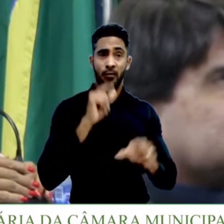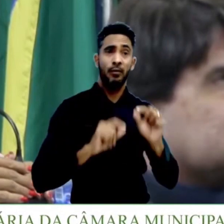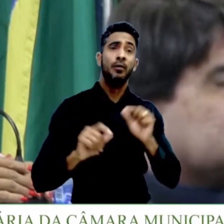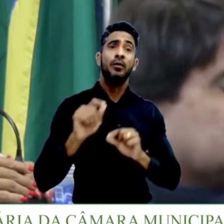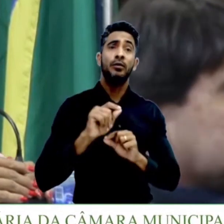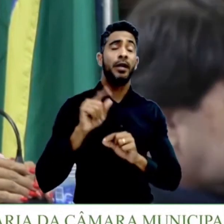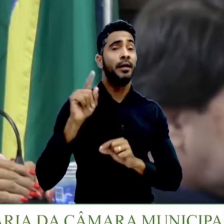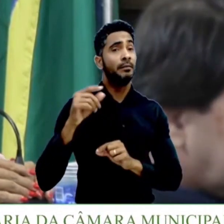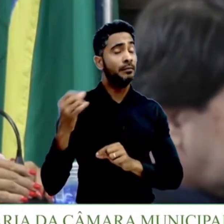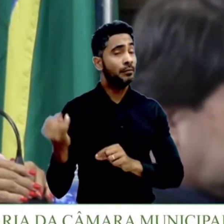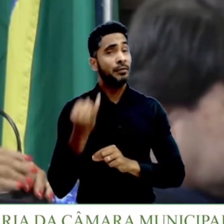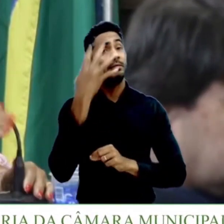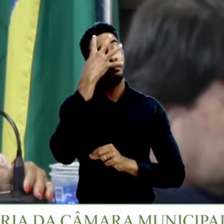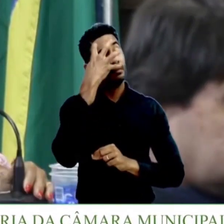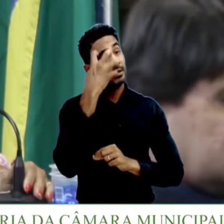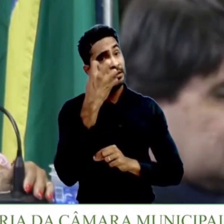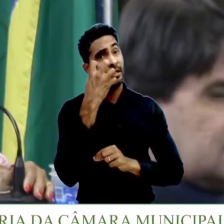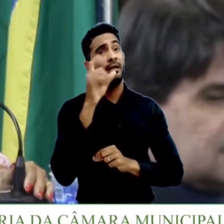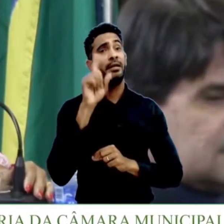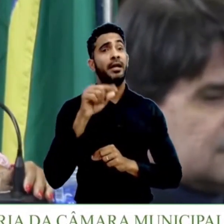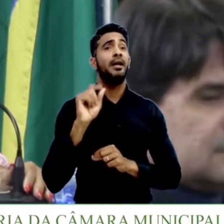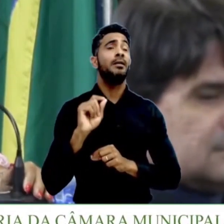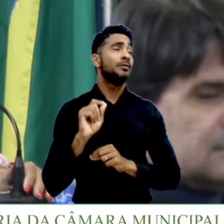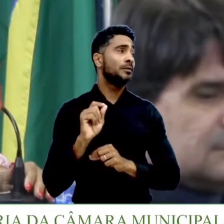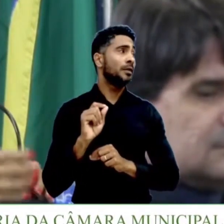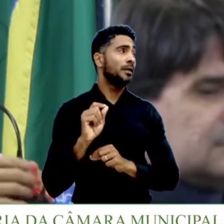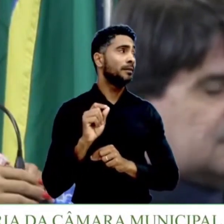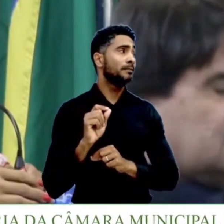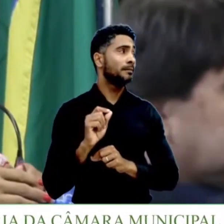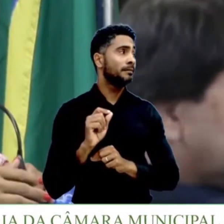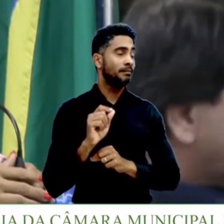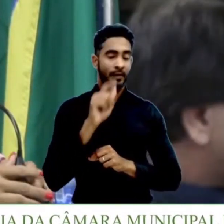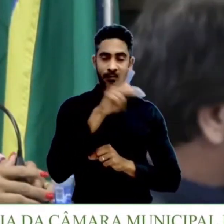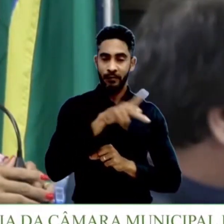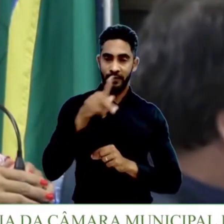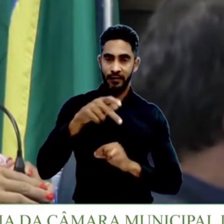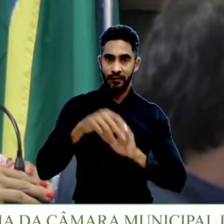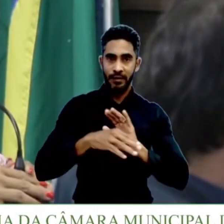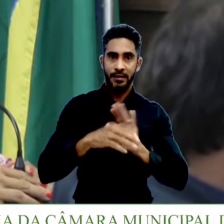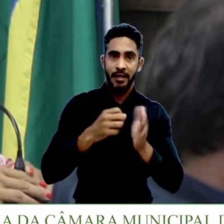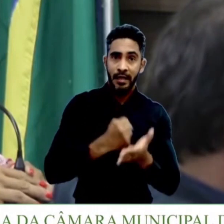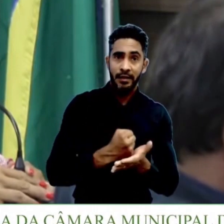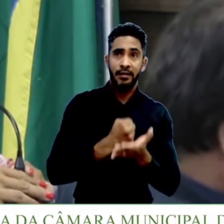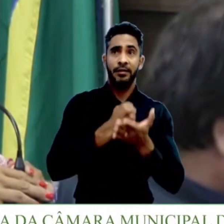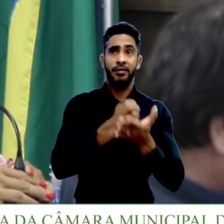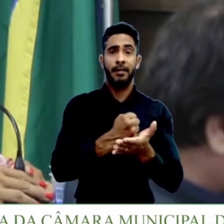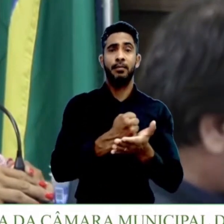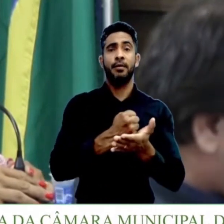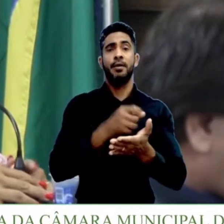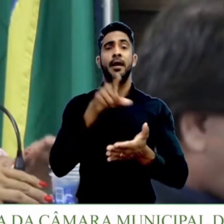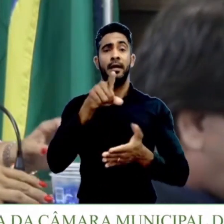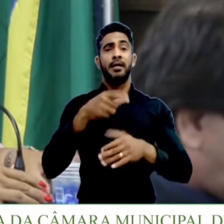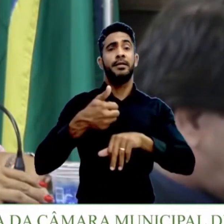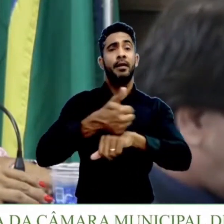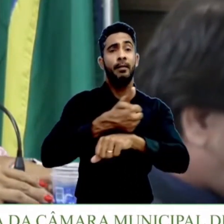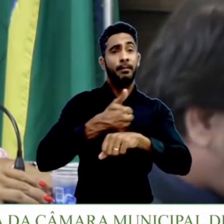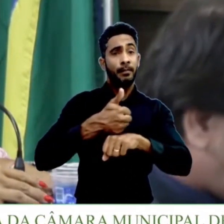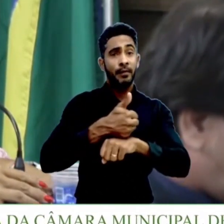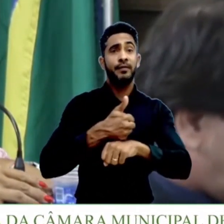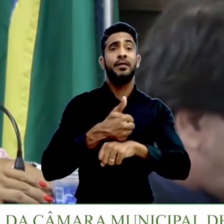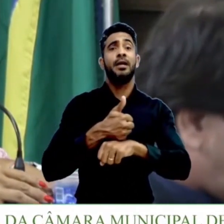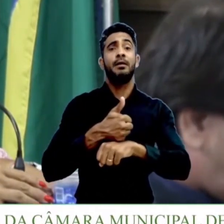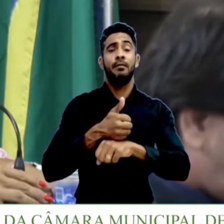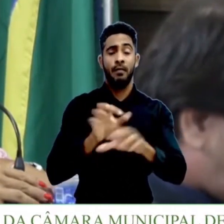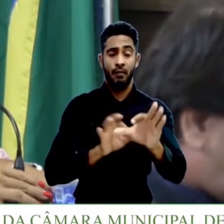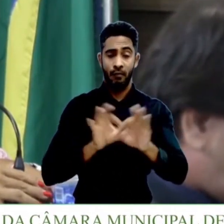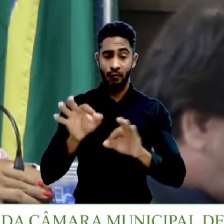ponto muito sério, que é a questão dos professores de apoio. Ali eles estão como profissionais, o plano